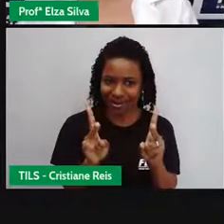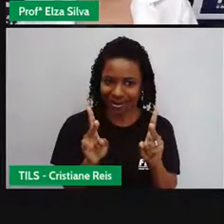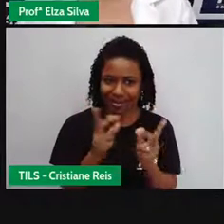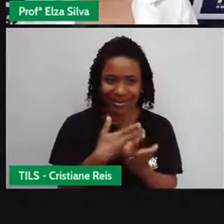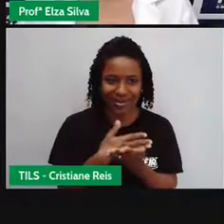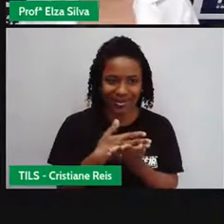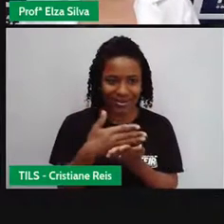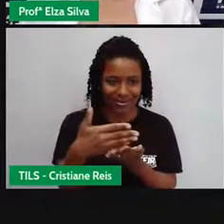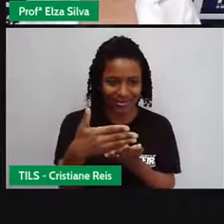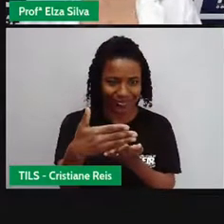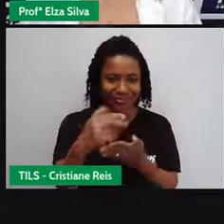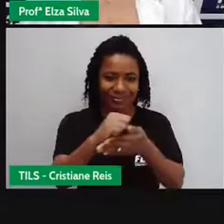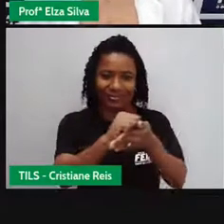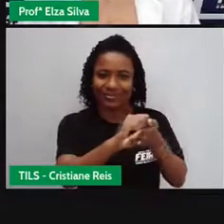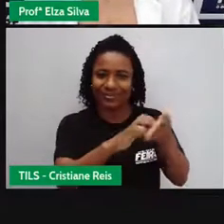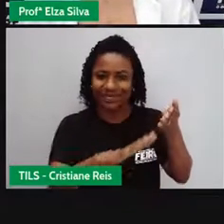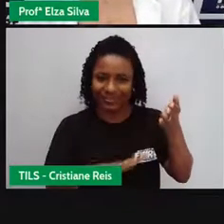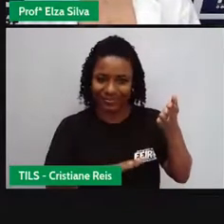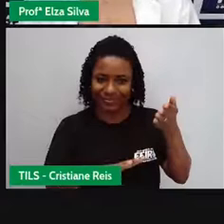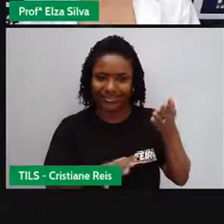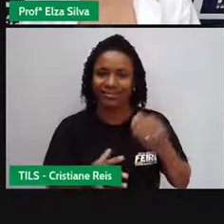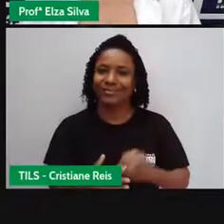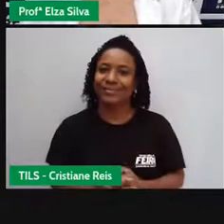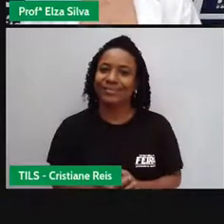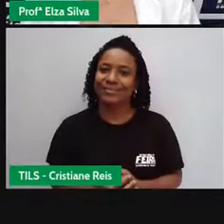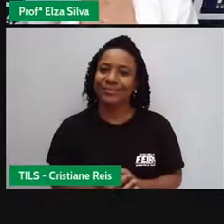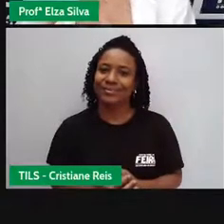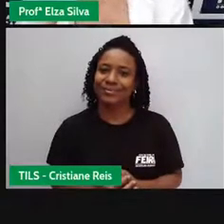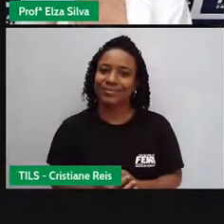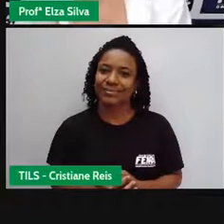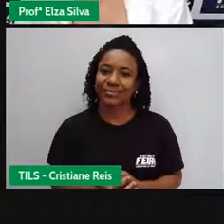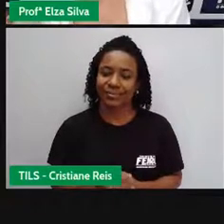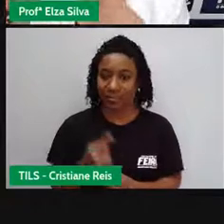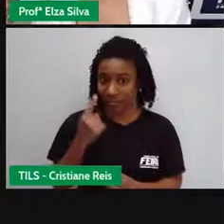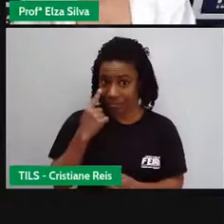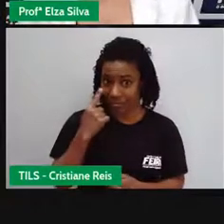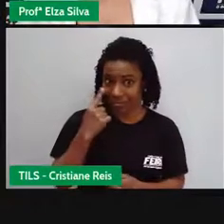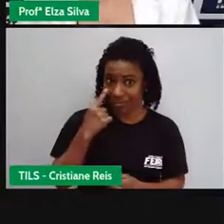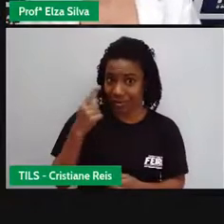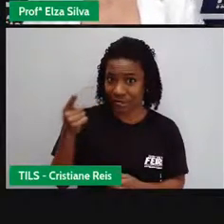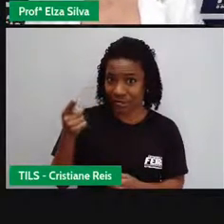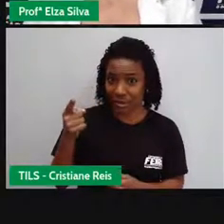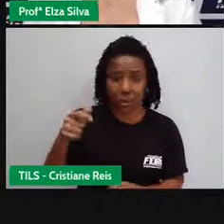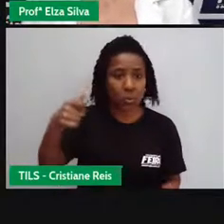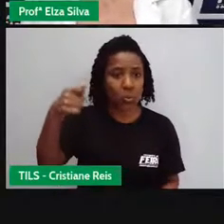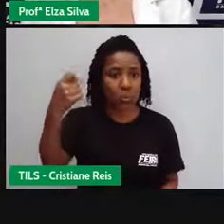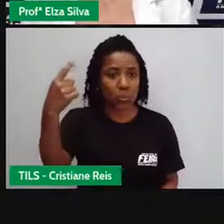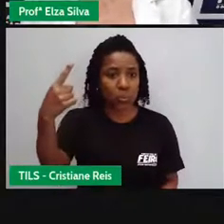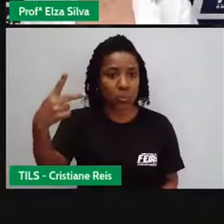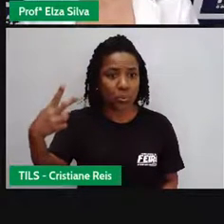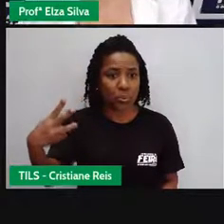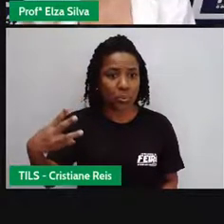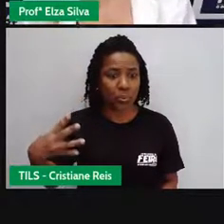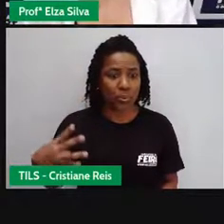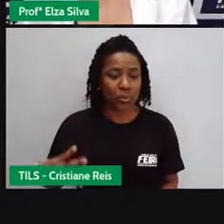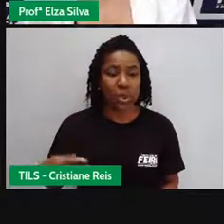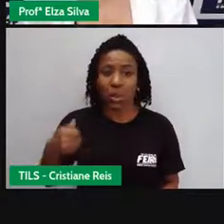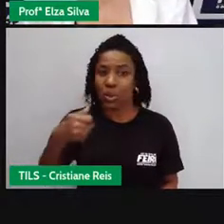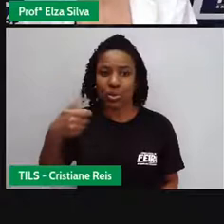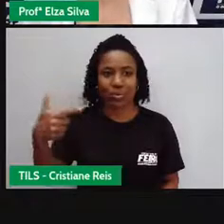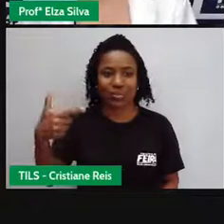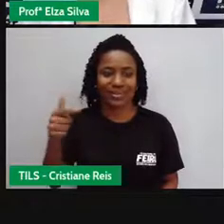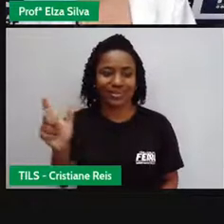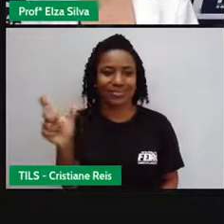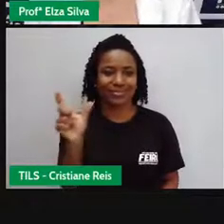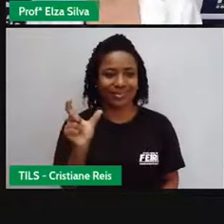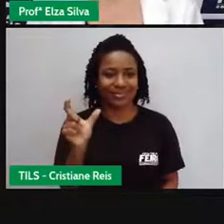na atividade. Ao lado, você tem as 12 palavras em inglês, palavras